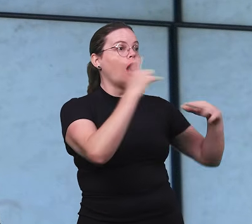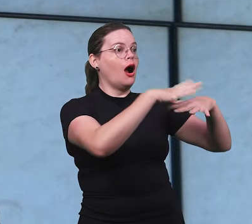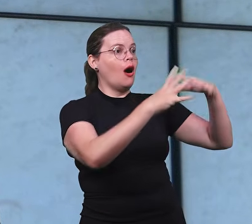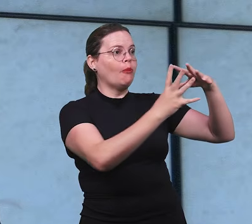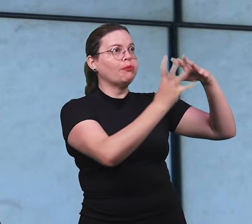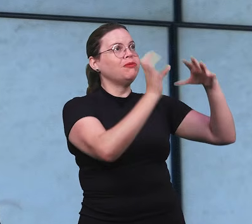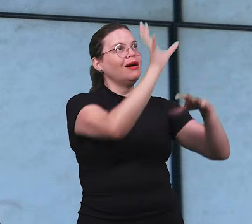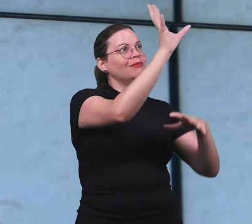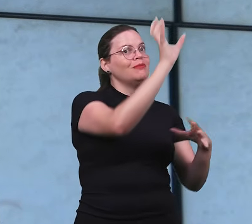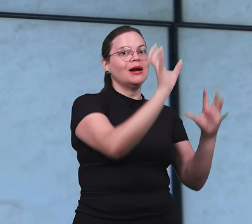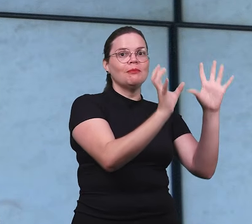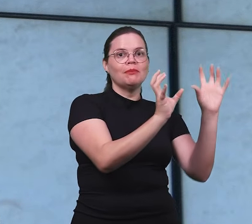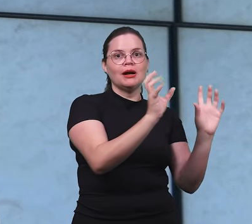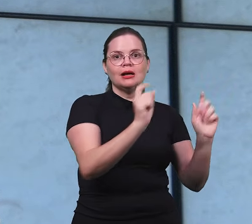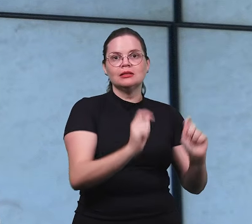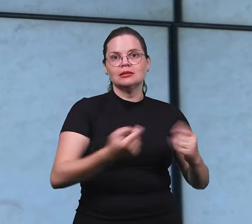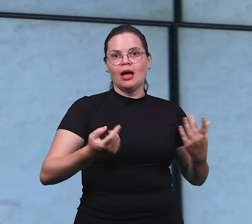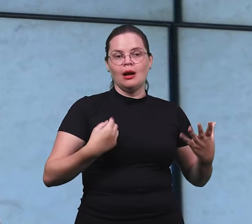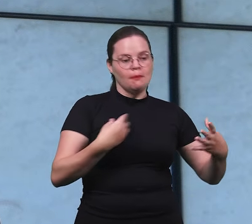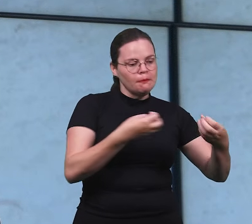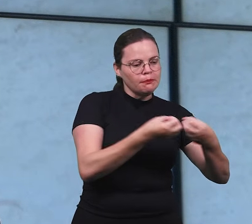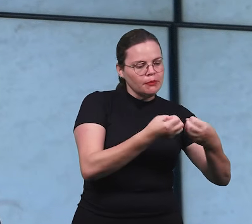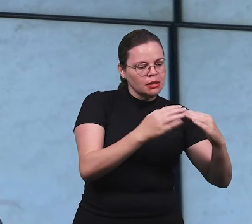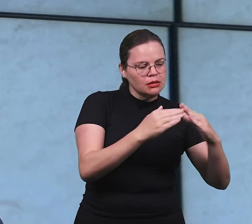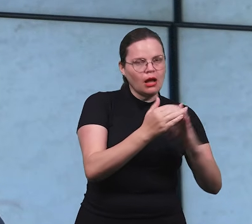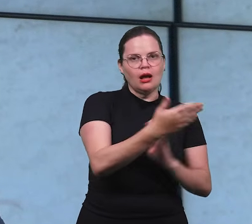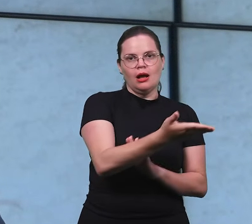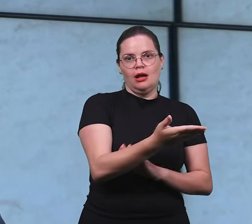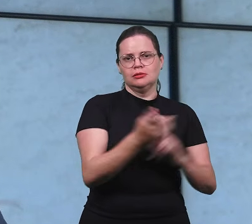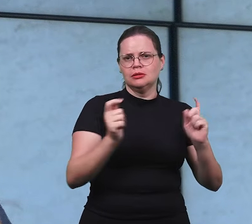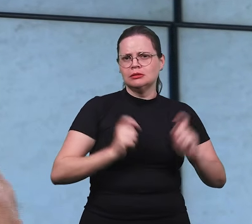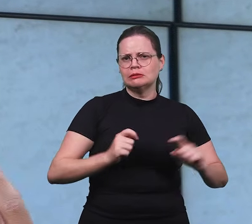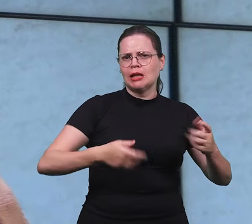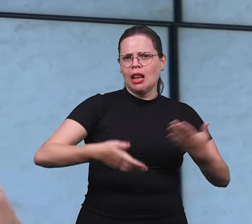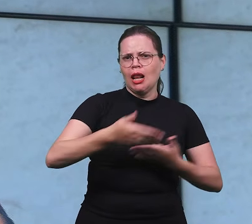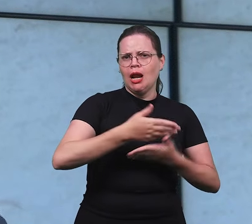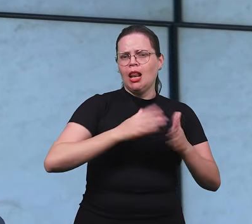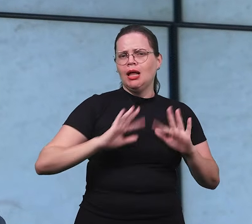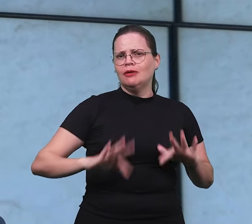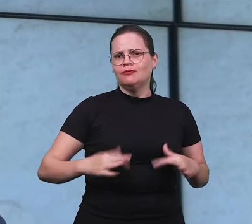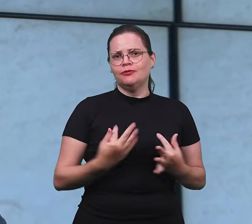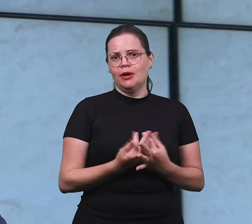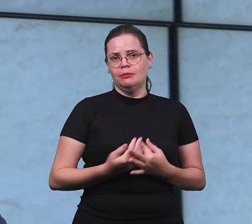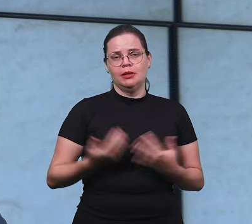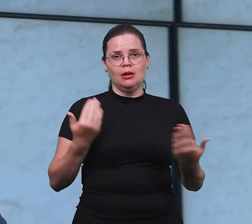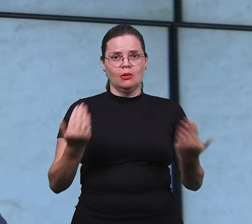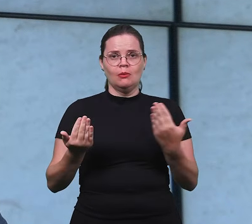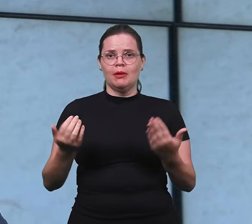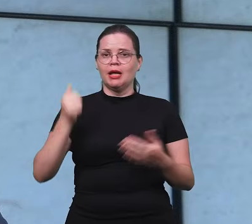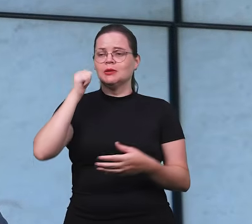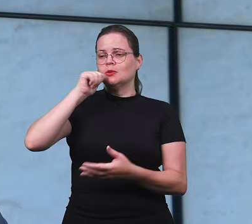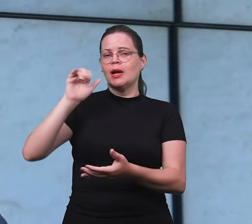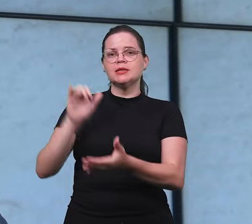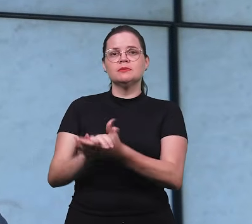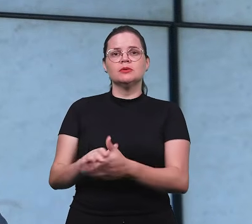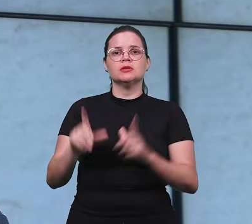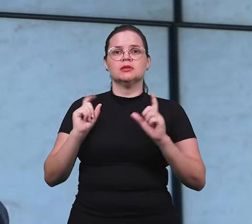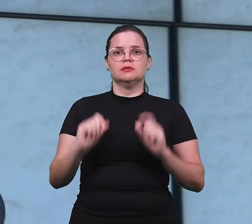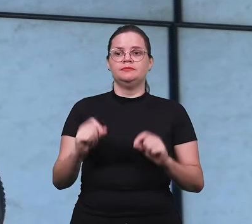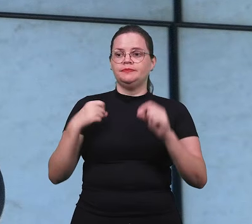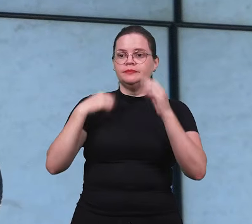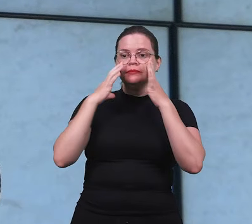uma proximidade muito maior com a família. Então essa questão, ela comparada à nossa esposa, é isso,